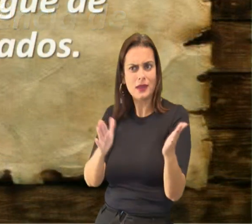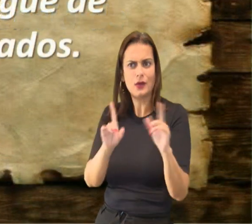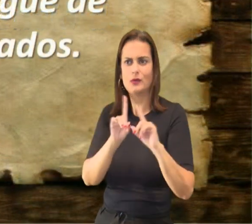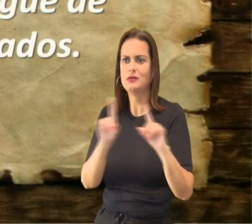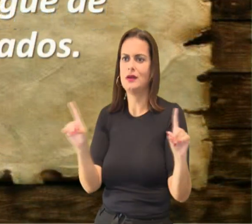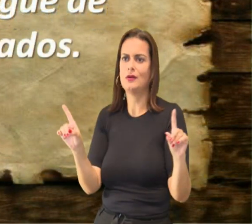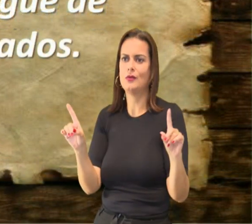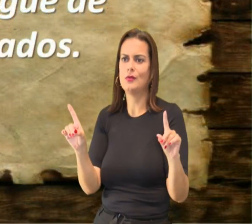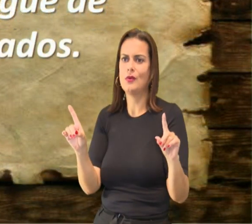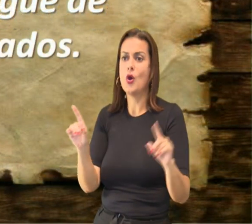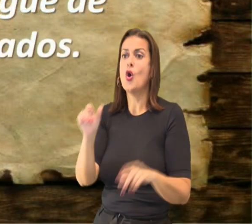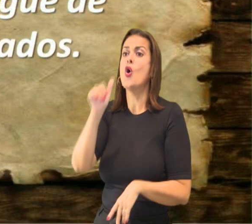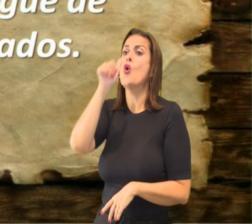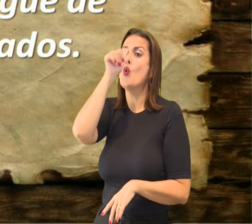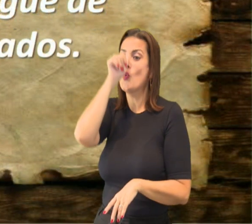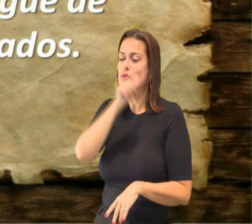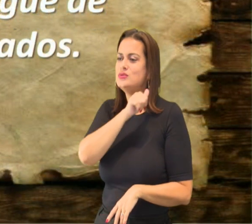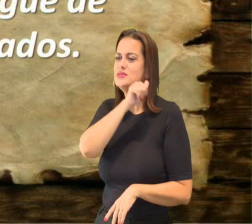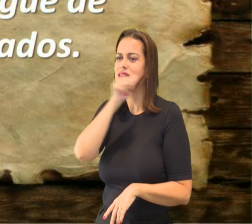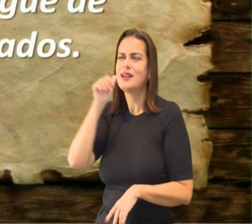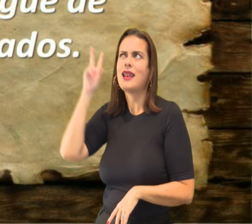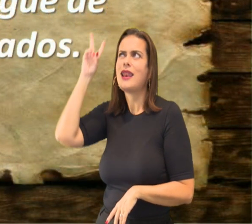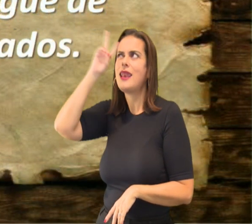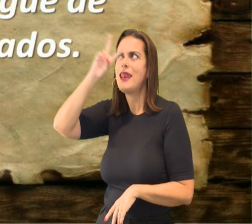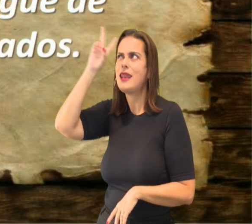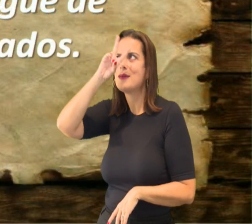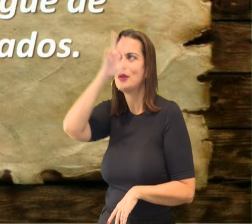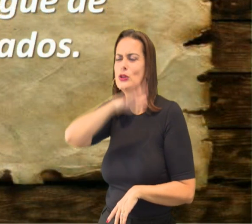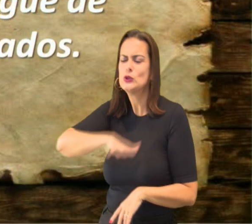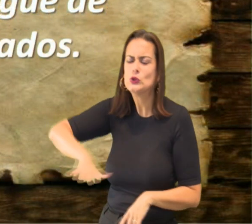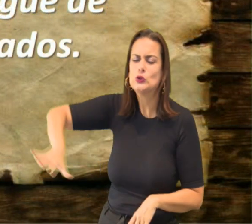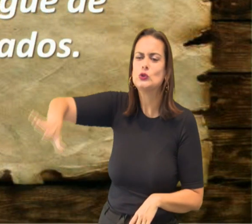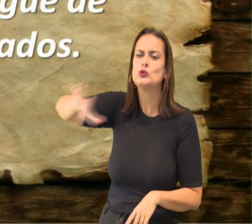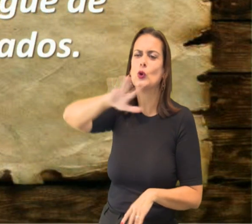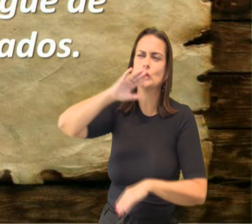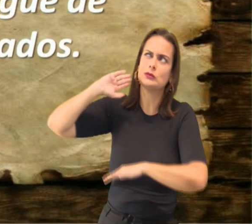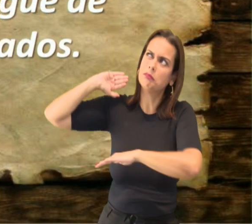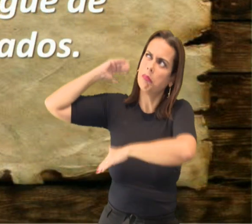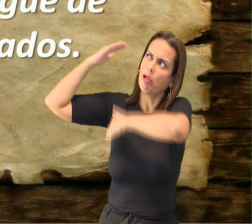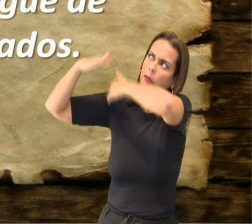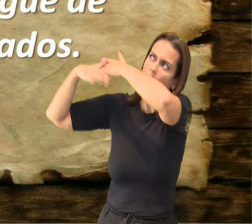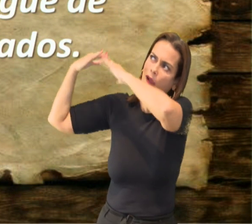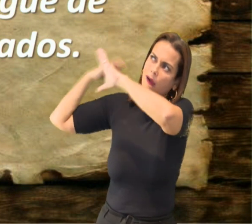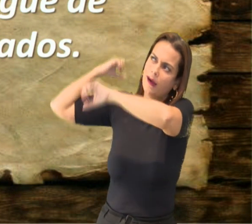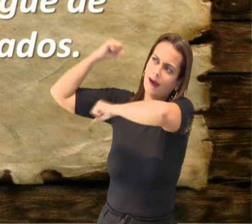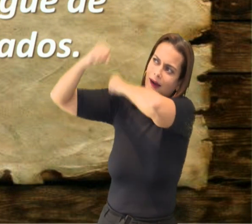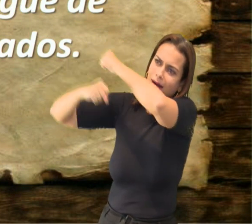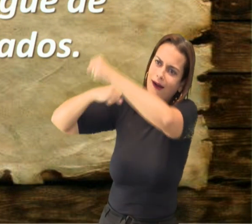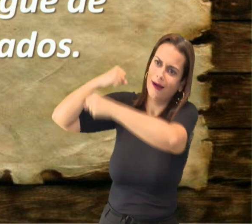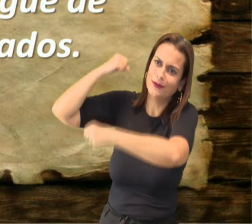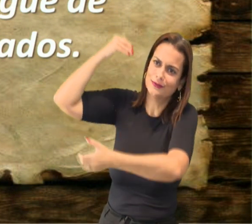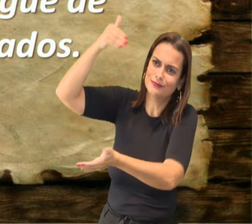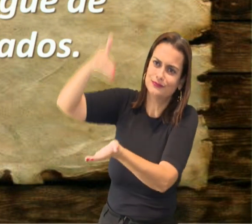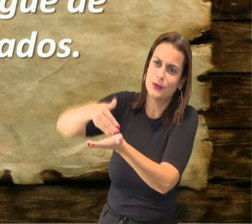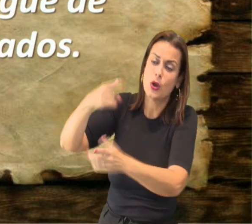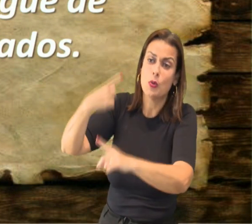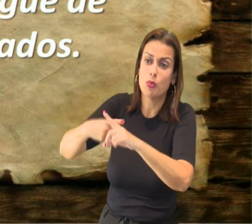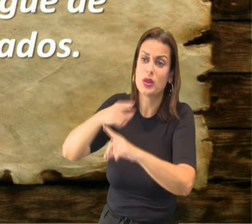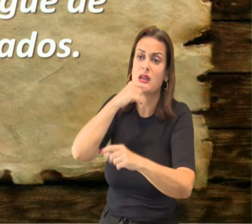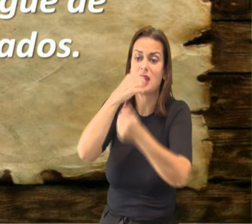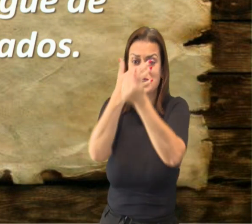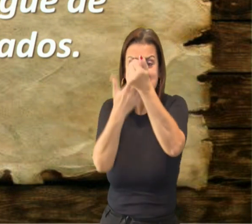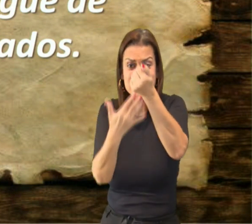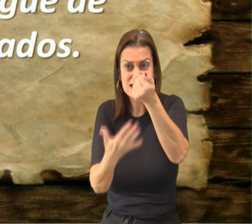nestes sacrifícios faz-se recordação dos pecados de todos os anos, porque é impossível que o sangue de touros